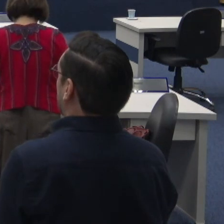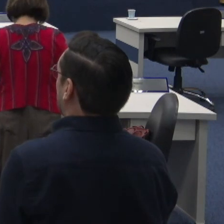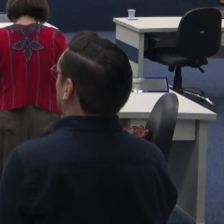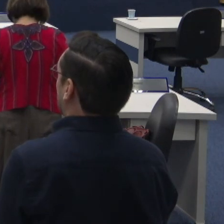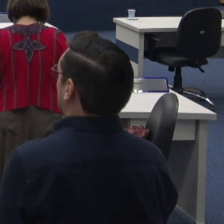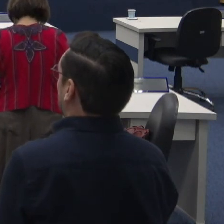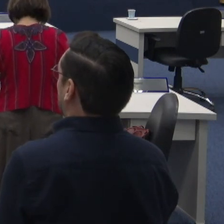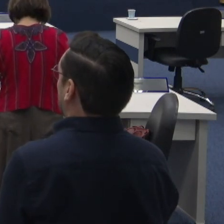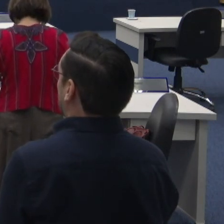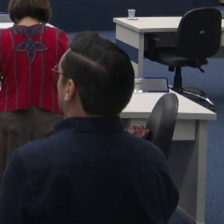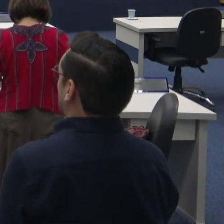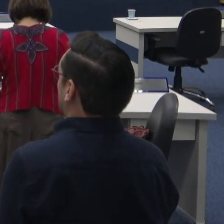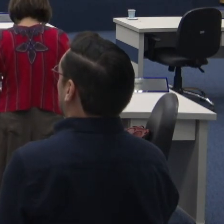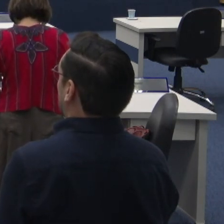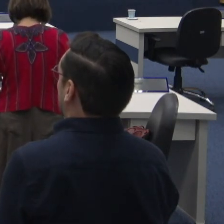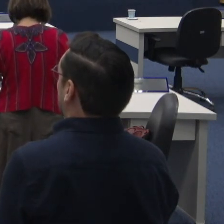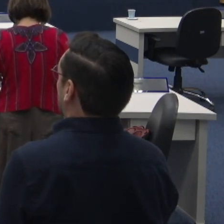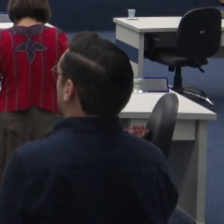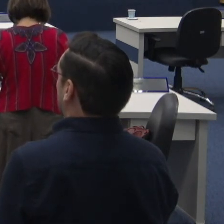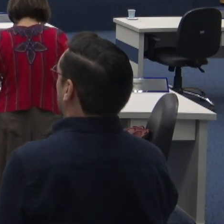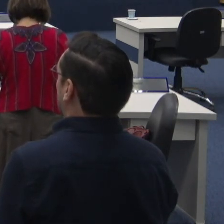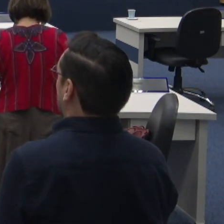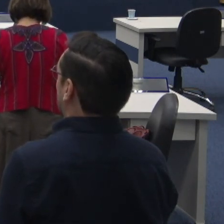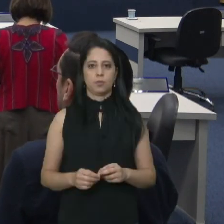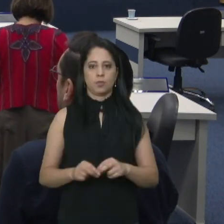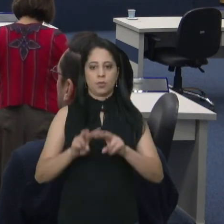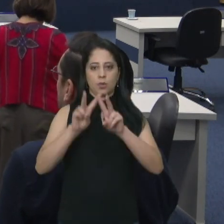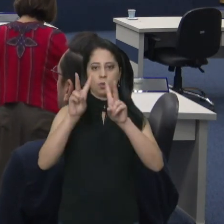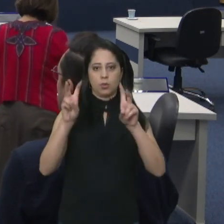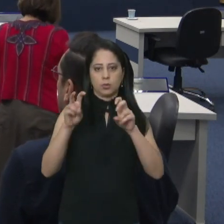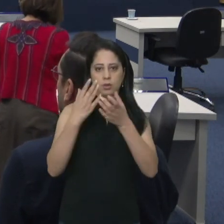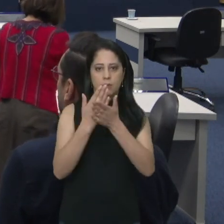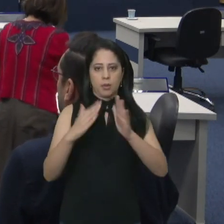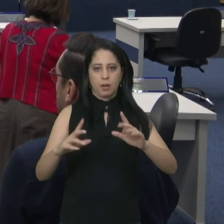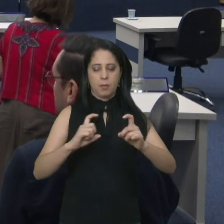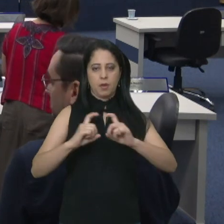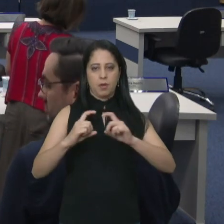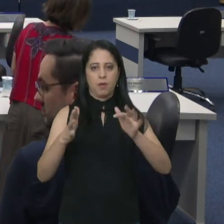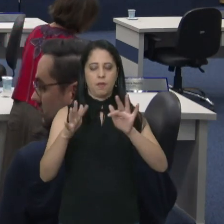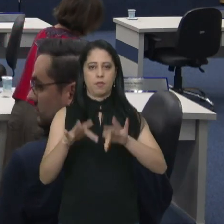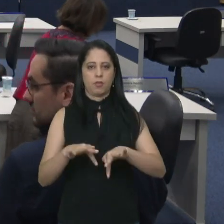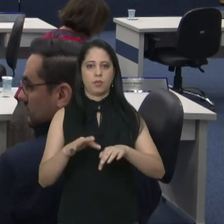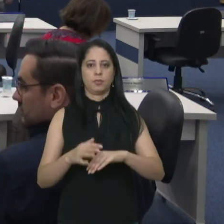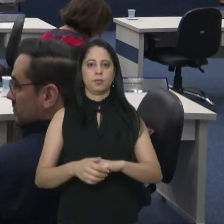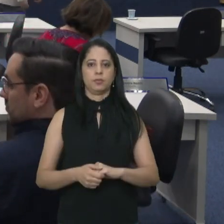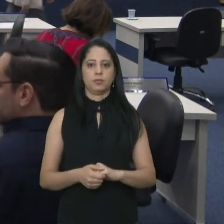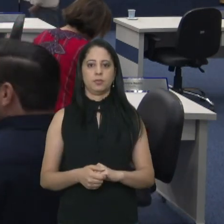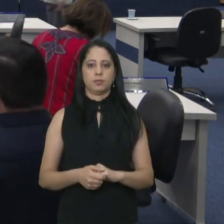Nada mais havendo a tratar, está encerrada essa sessão.